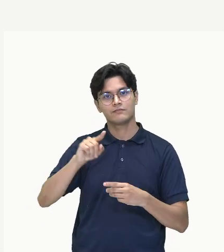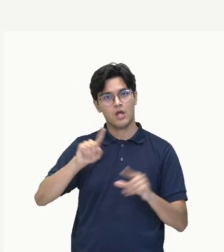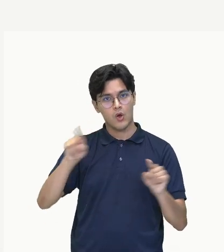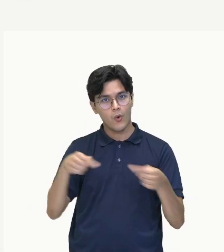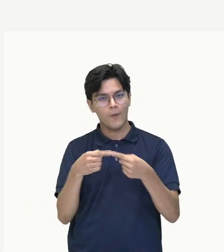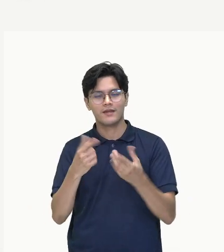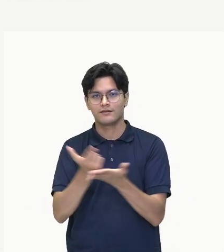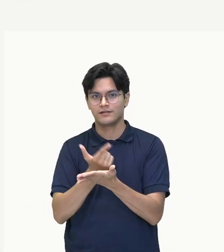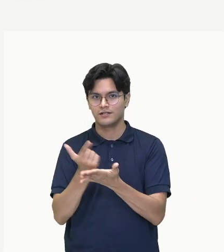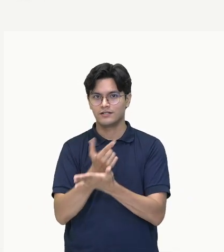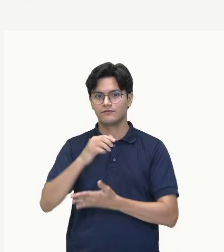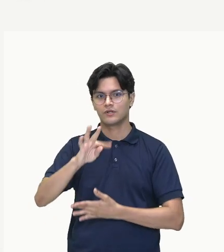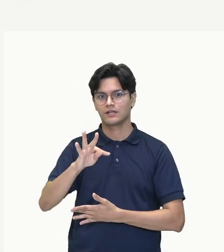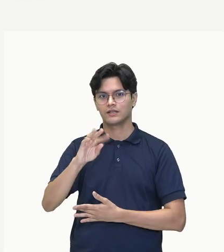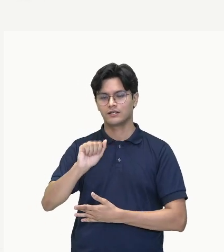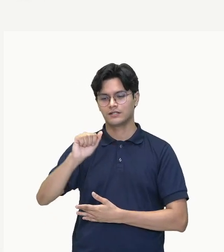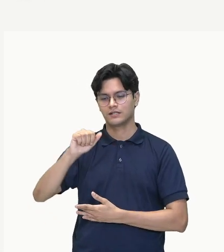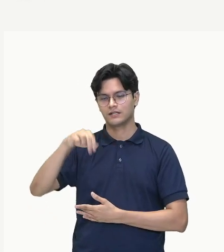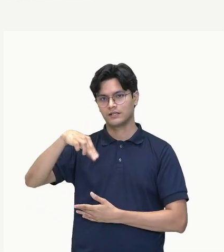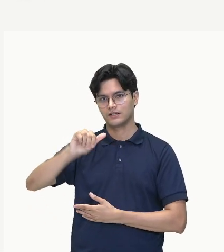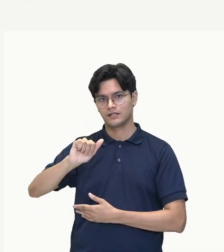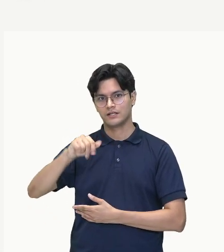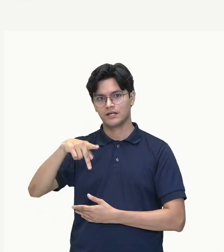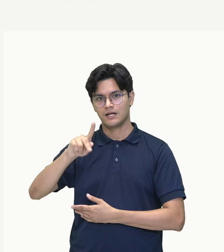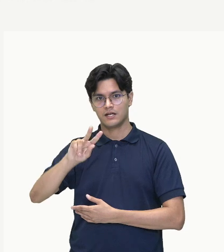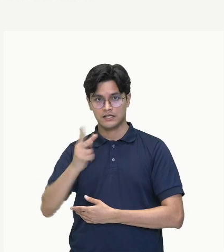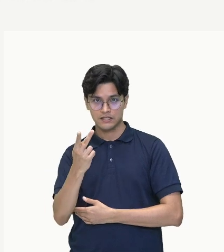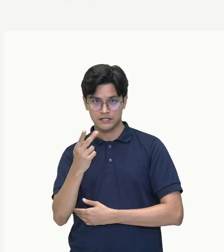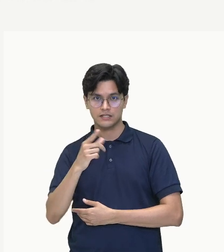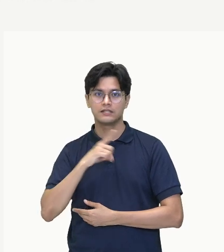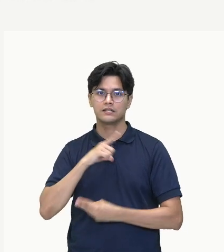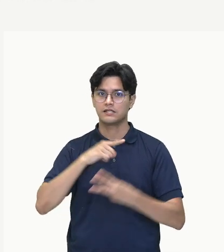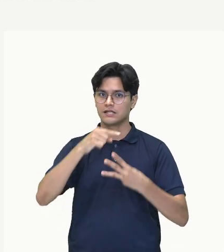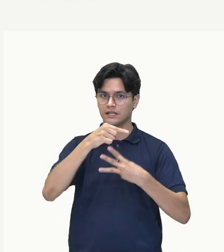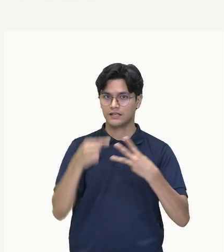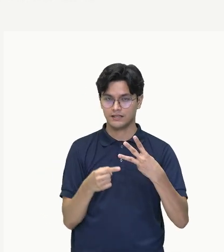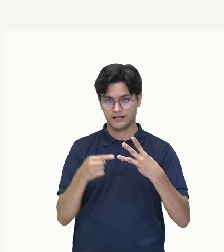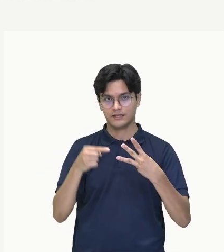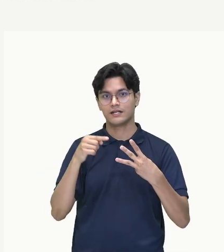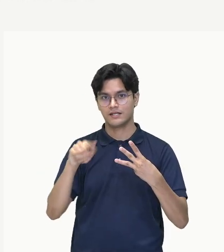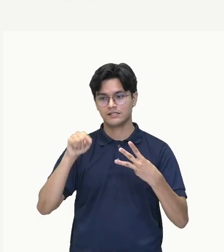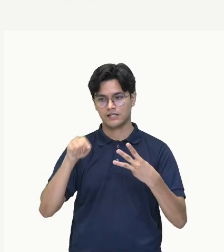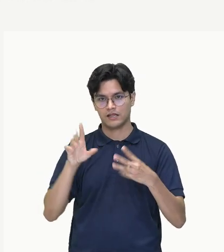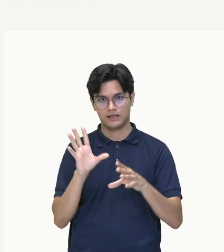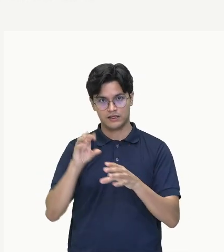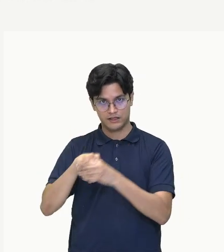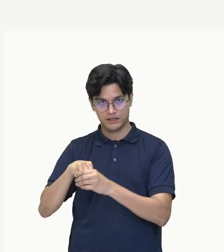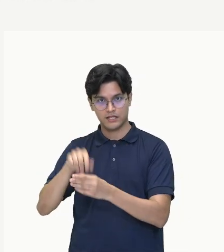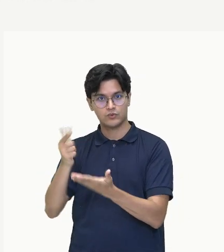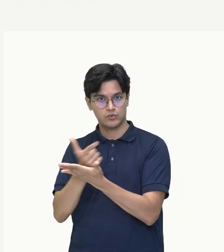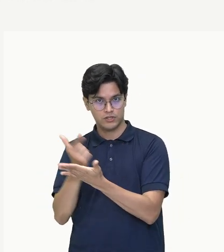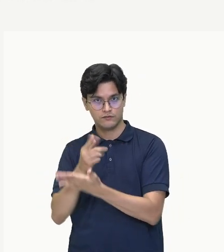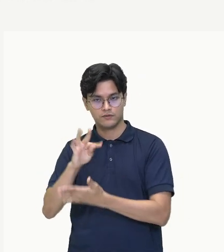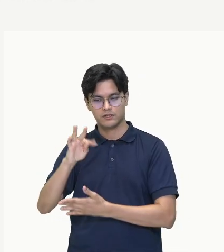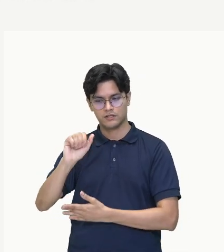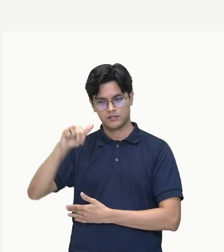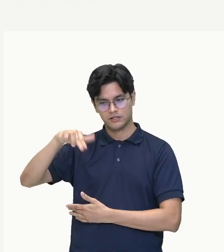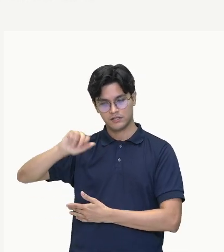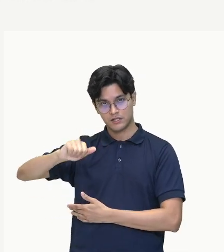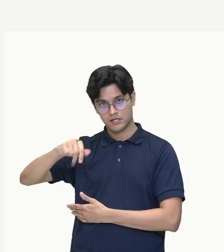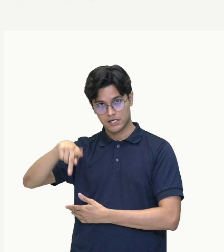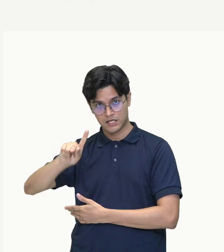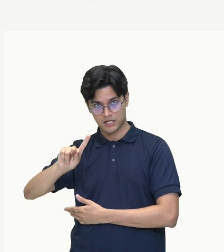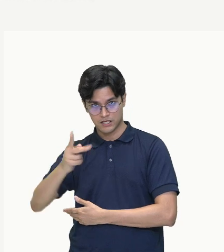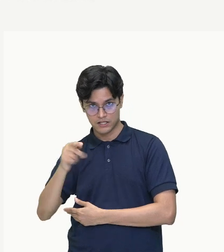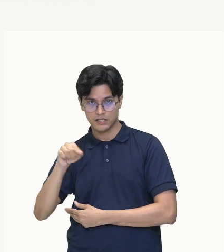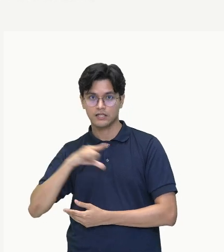partes. A primeira parte é a Torá, que é a lei. A Torá, ela conta a formação do povo